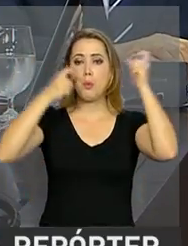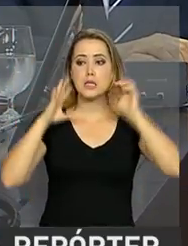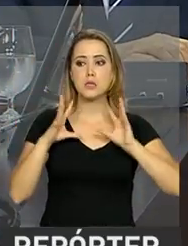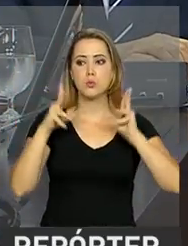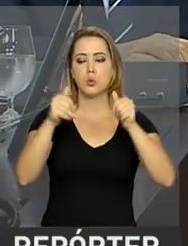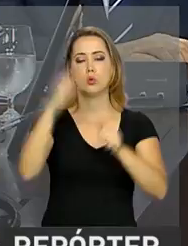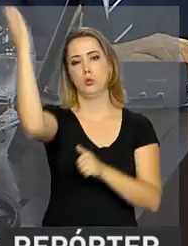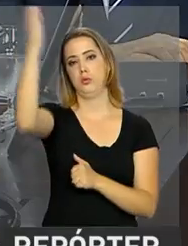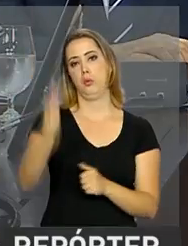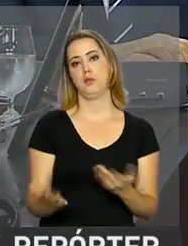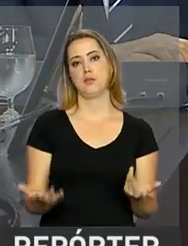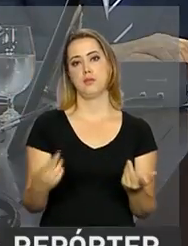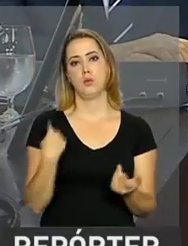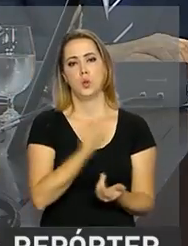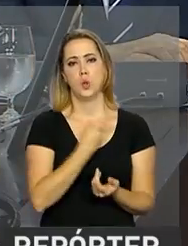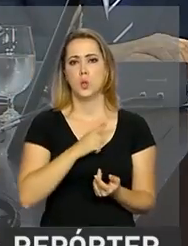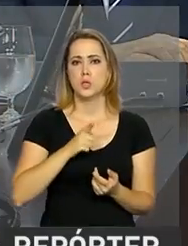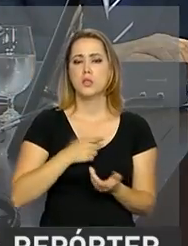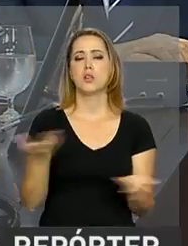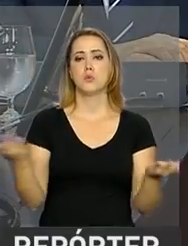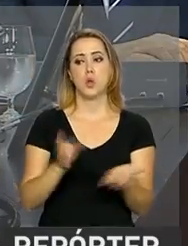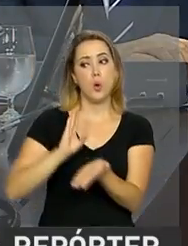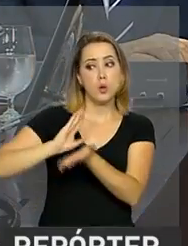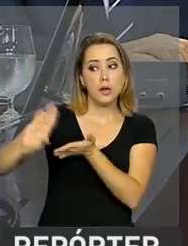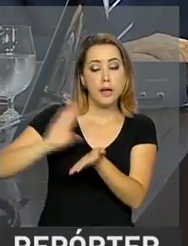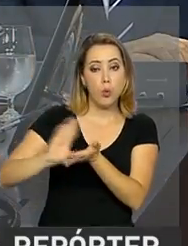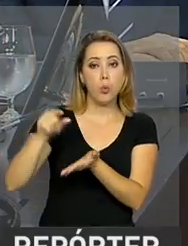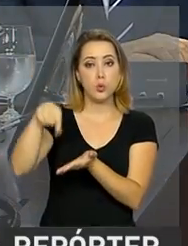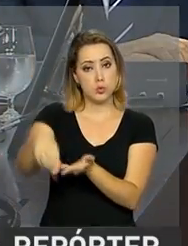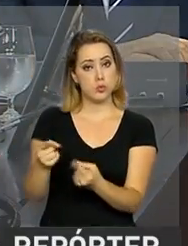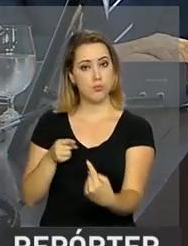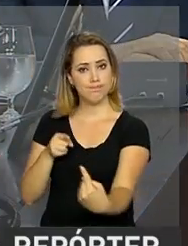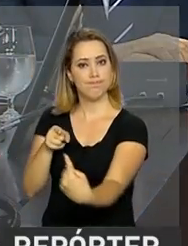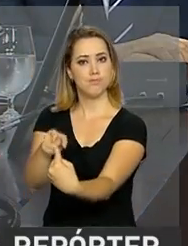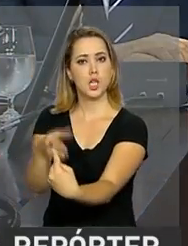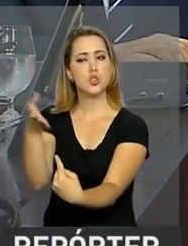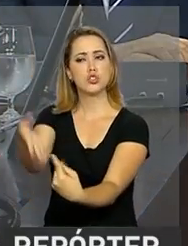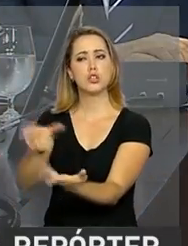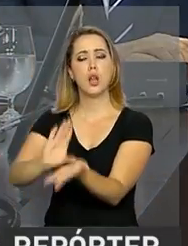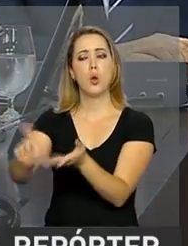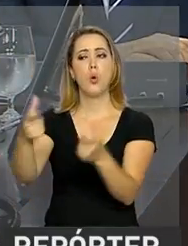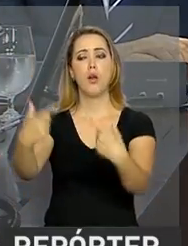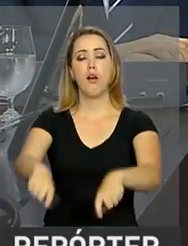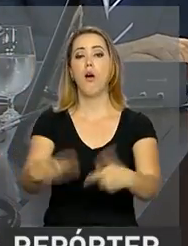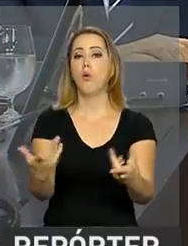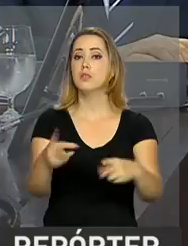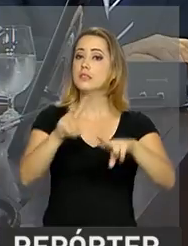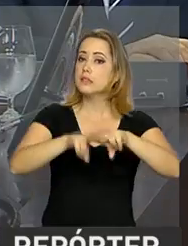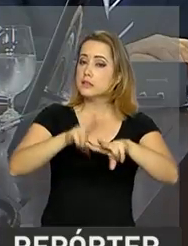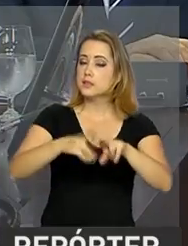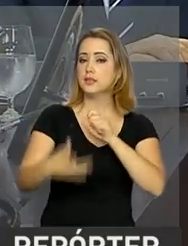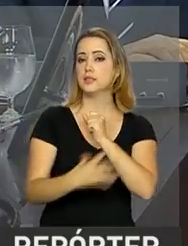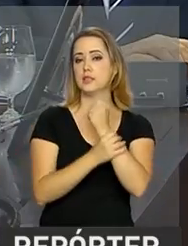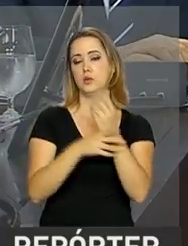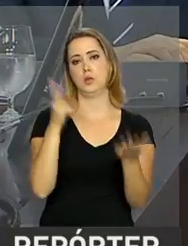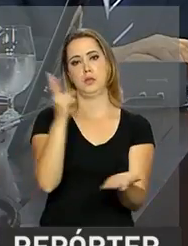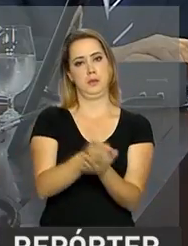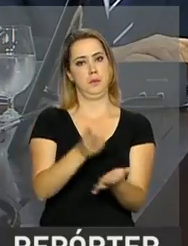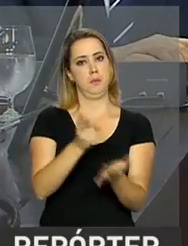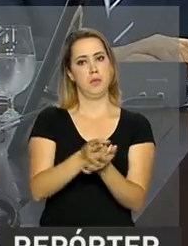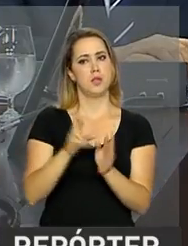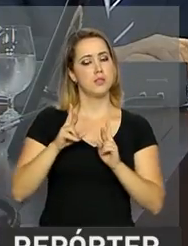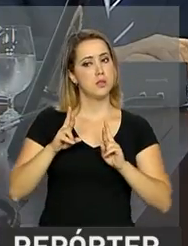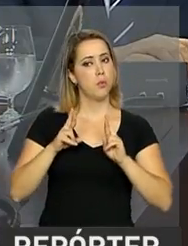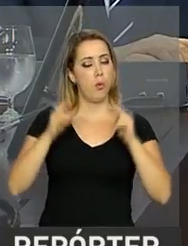Nacional portanto nós teremos aqui recursos hipotecados a essa matéria sem naturalmente invadir a